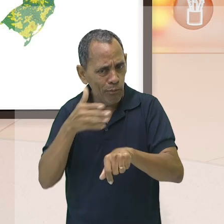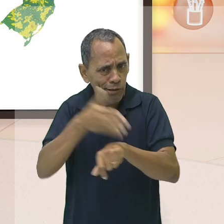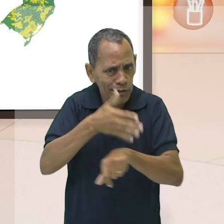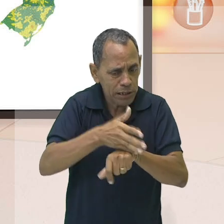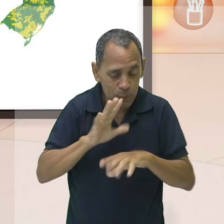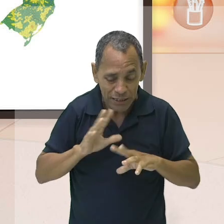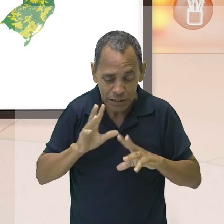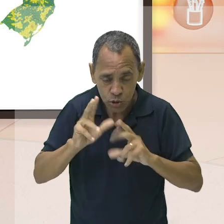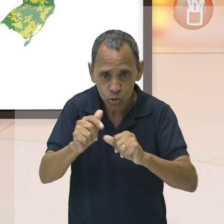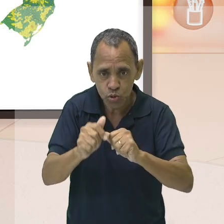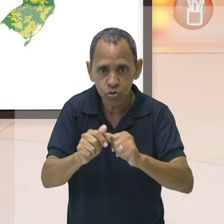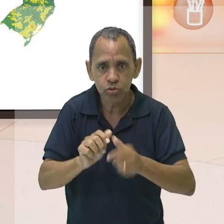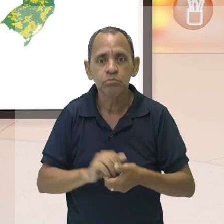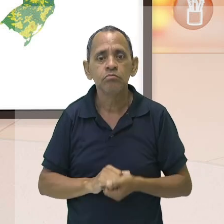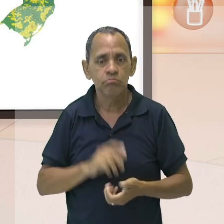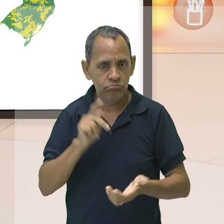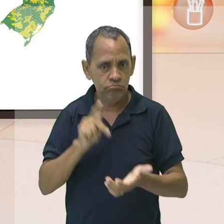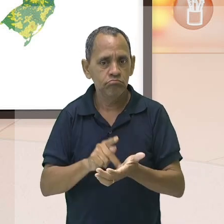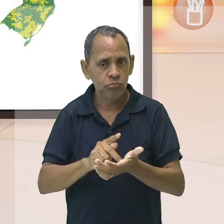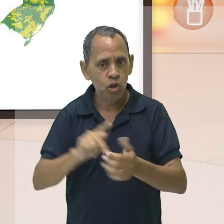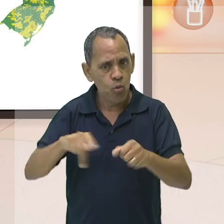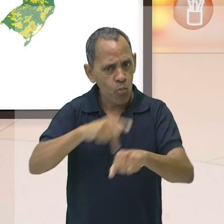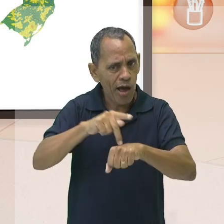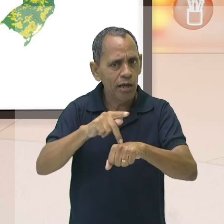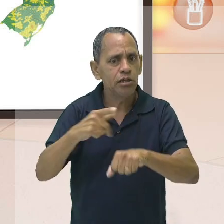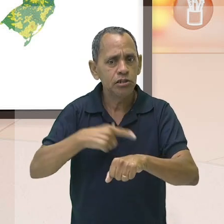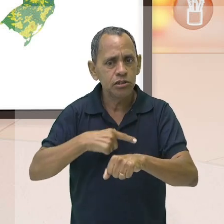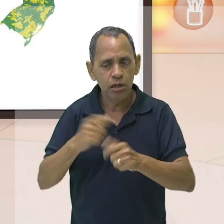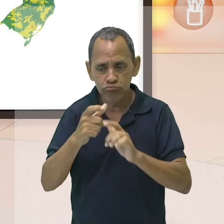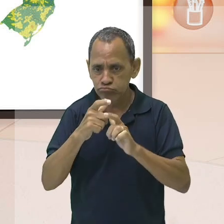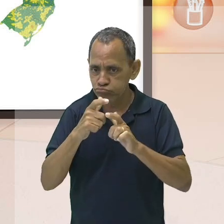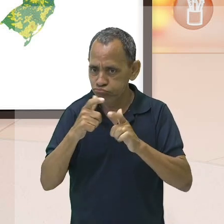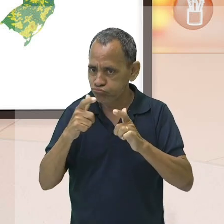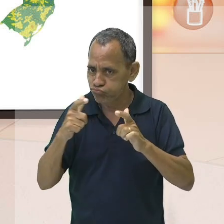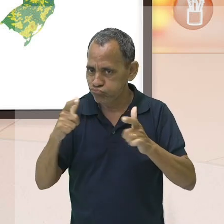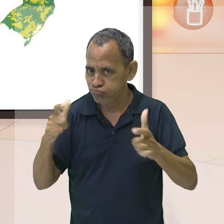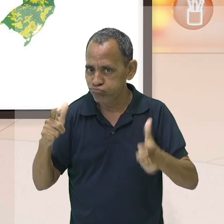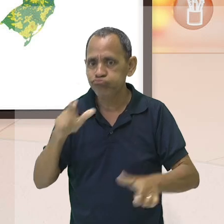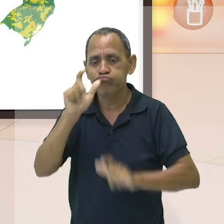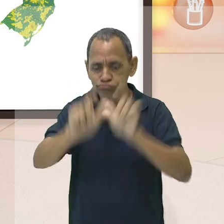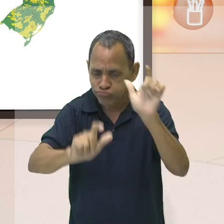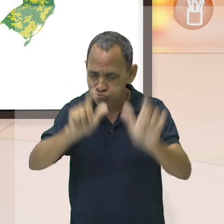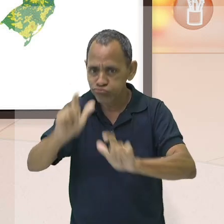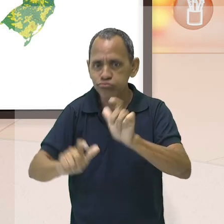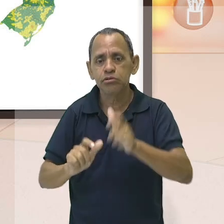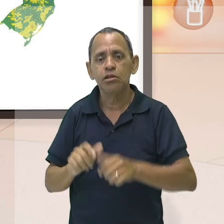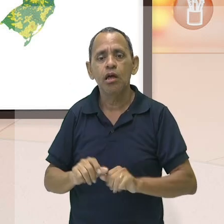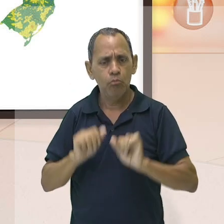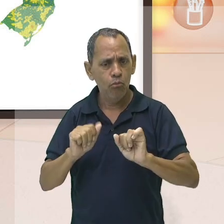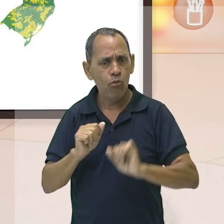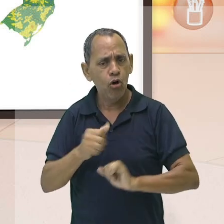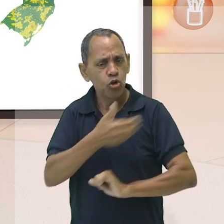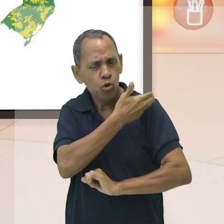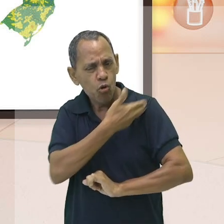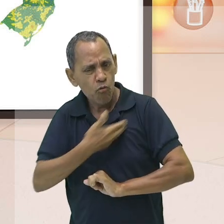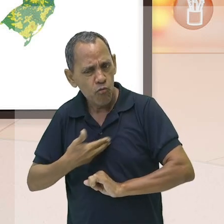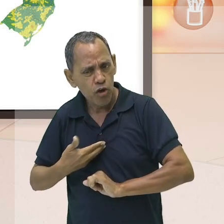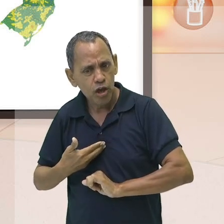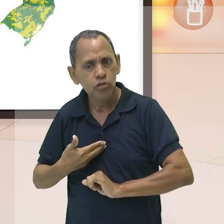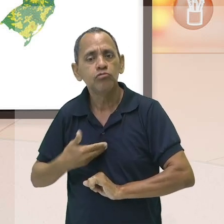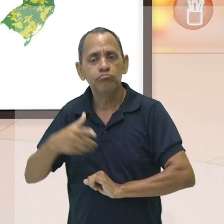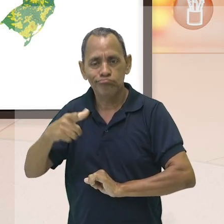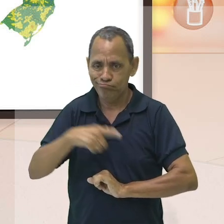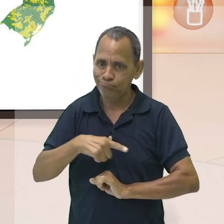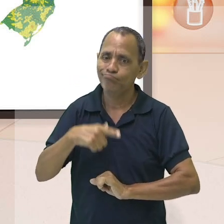realidade muito complicada para países que têm uma quantidade muito grande de pessoas. Então, pode ser o governo que for, né? A dificuldade